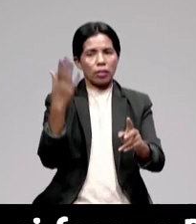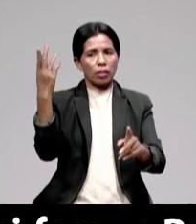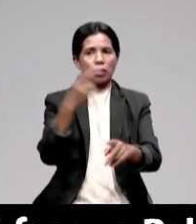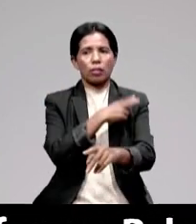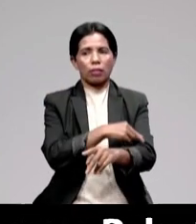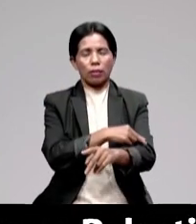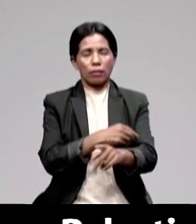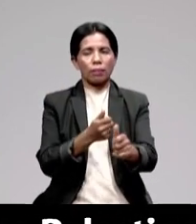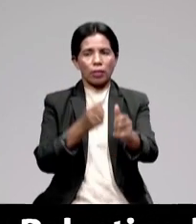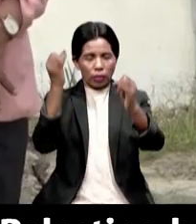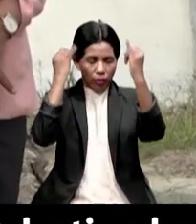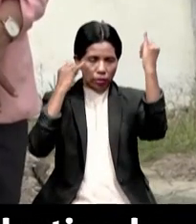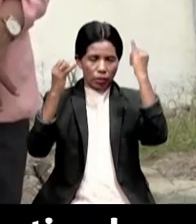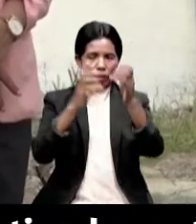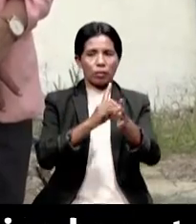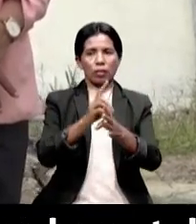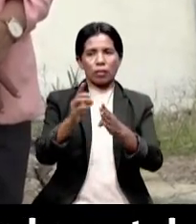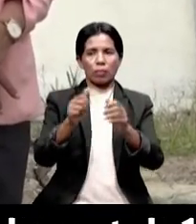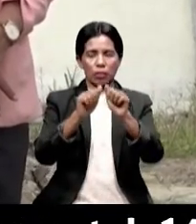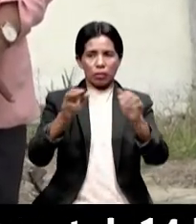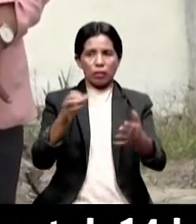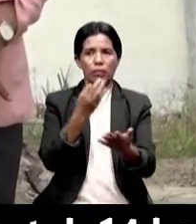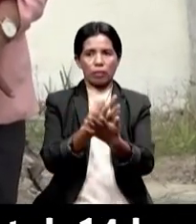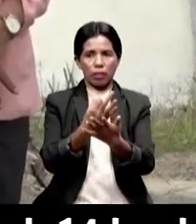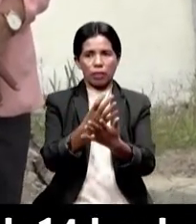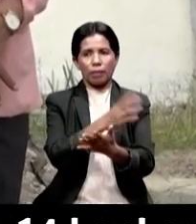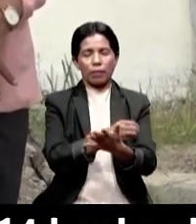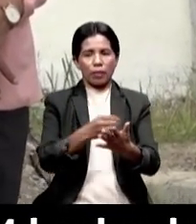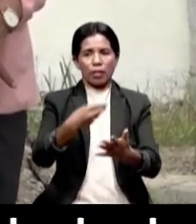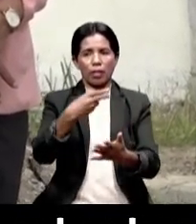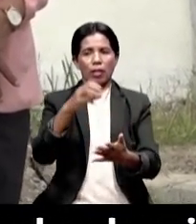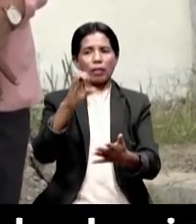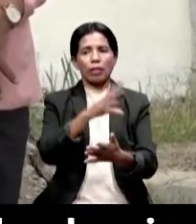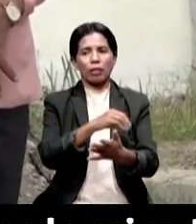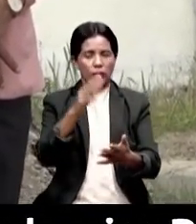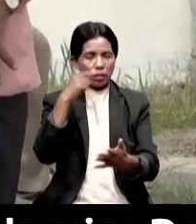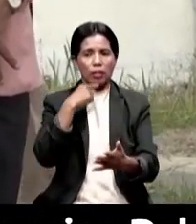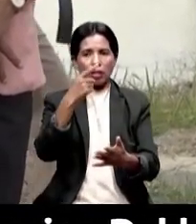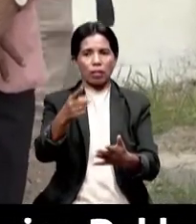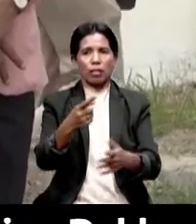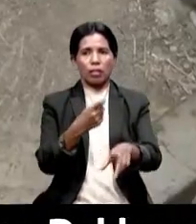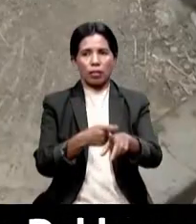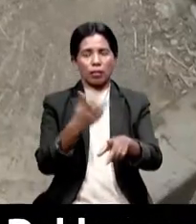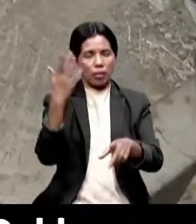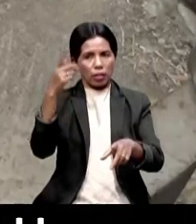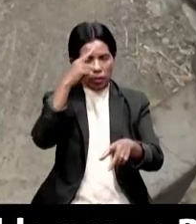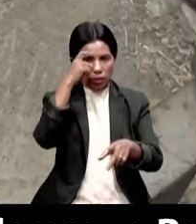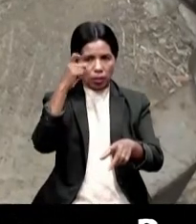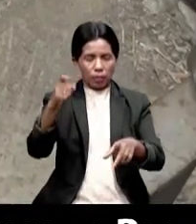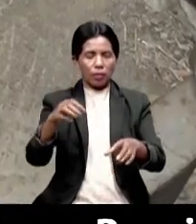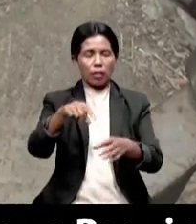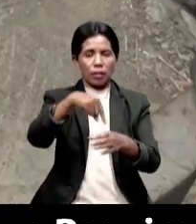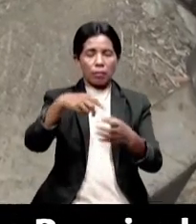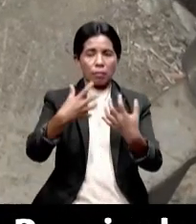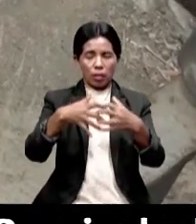Com informação, né, diretor administração finanças, no logística, Hengue reconhece, no atetem, situação não acontece, tamba máquina, bot,